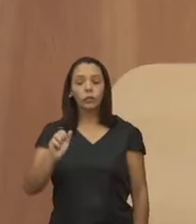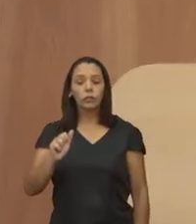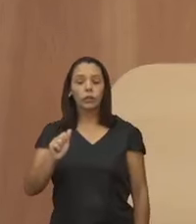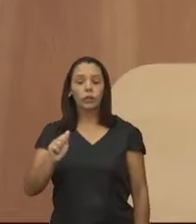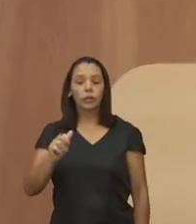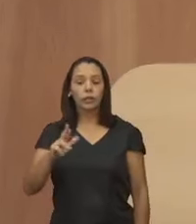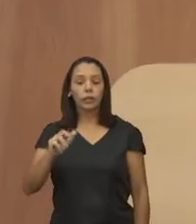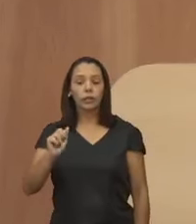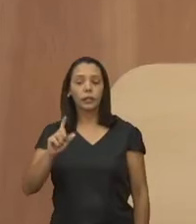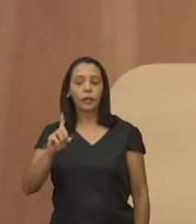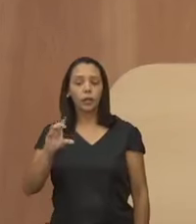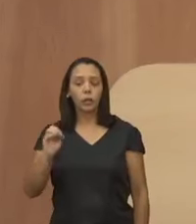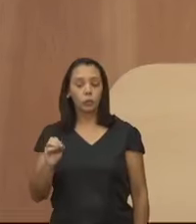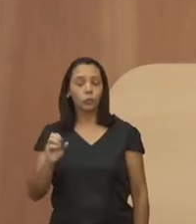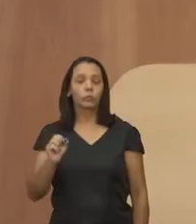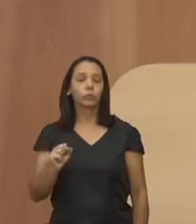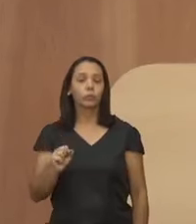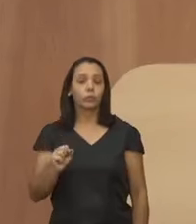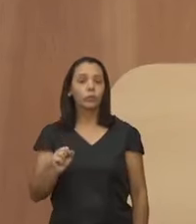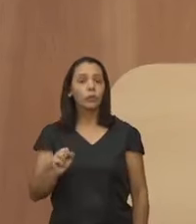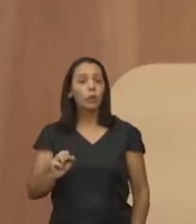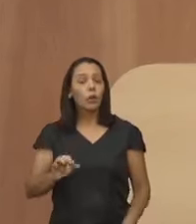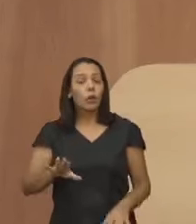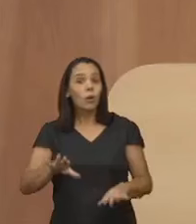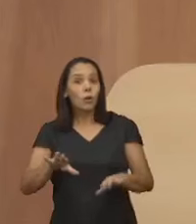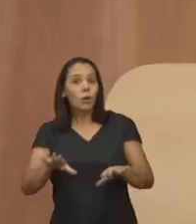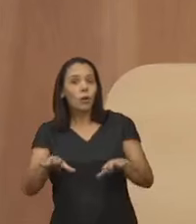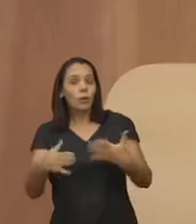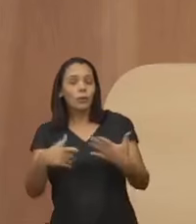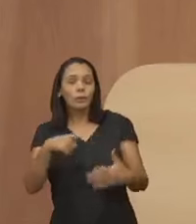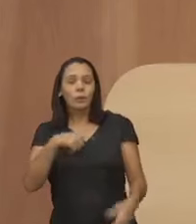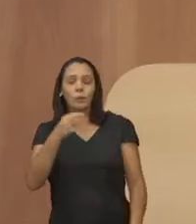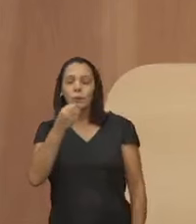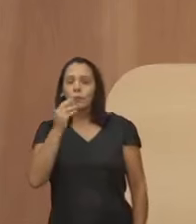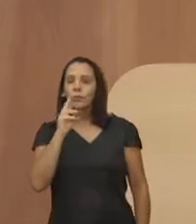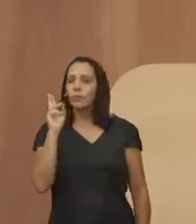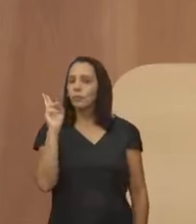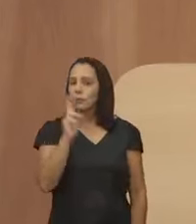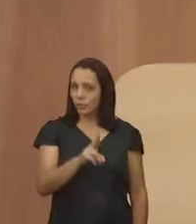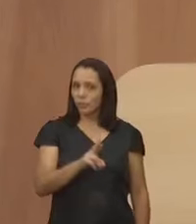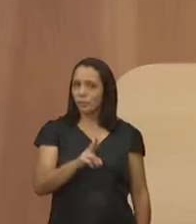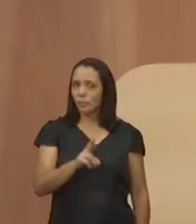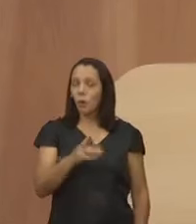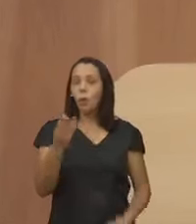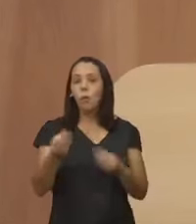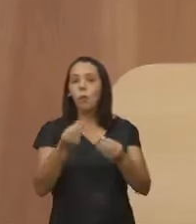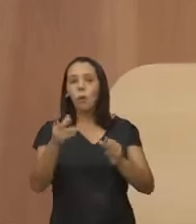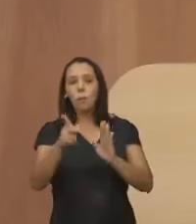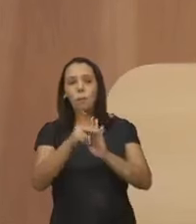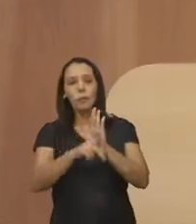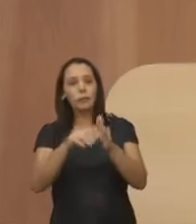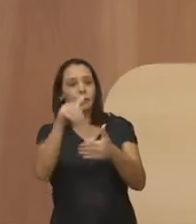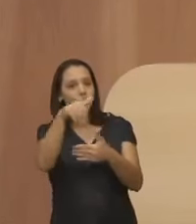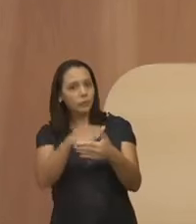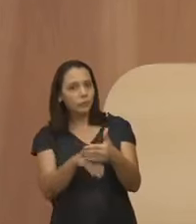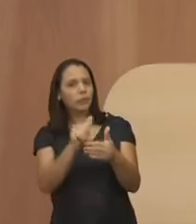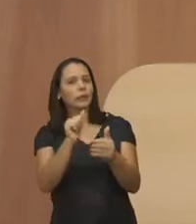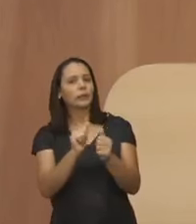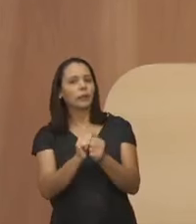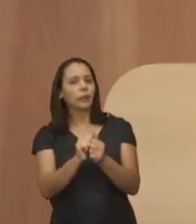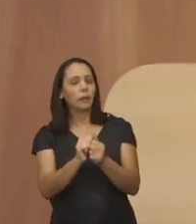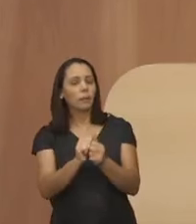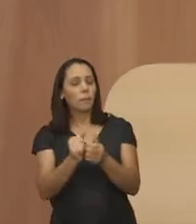a oportunidade de dar uma resposta como essa, votando um projeto que vai levar a atenção que a